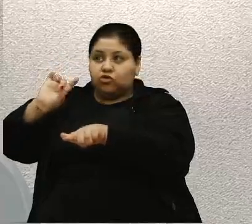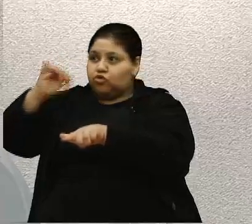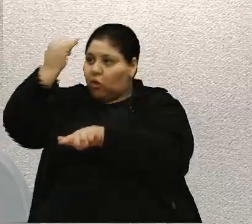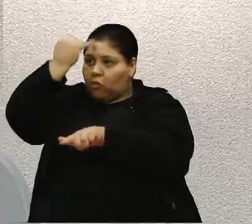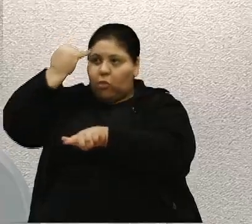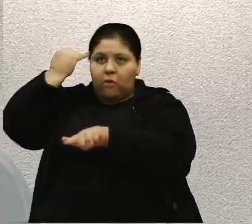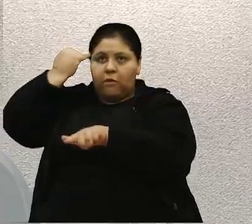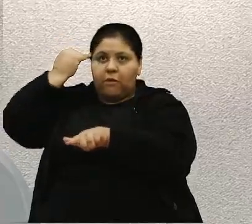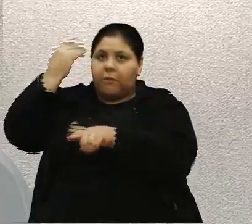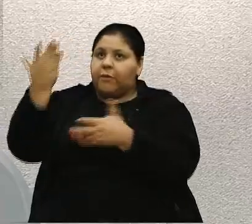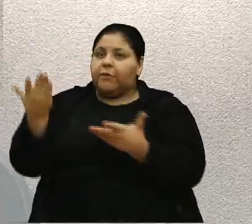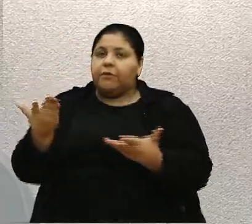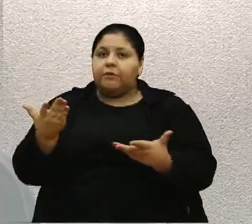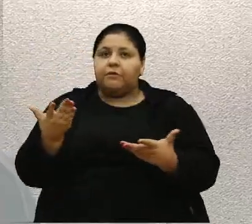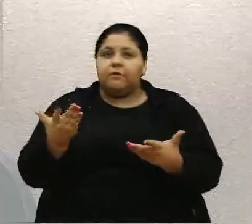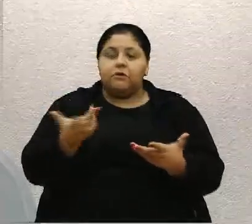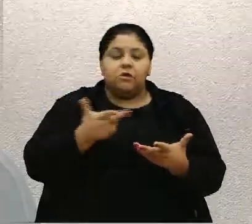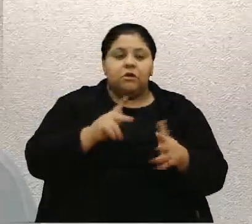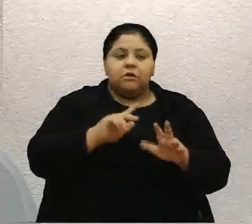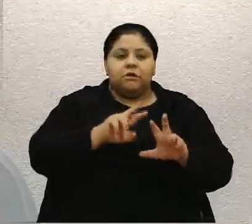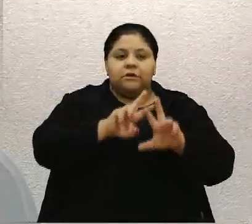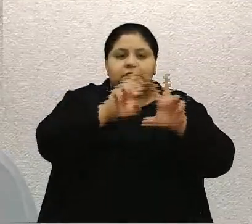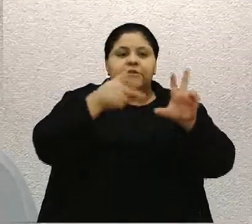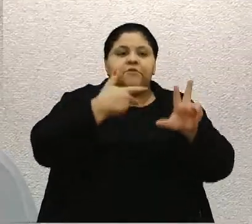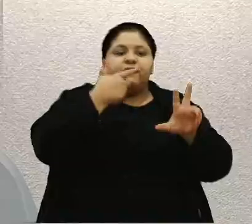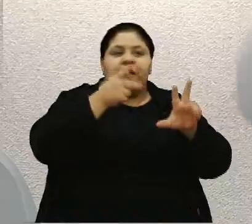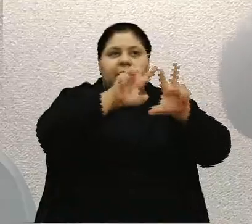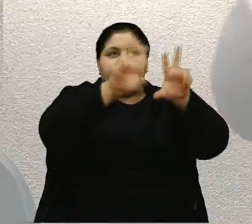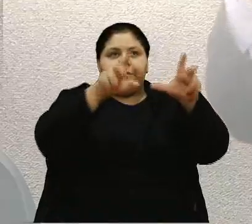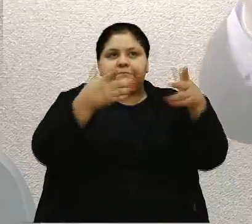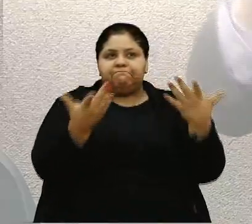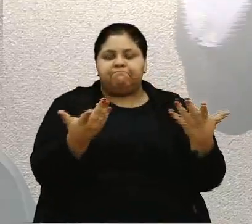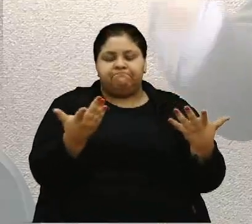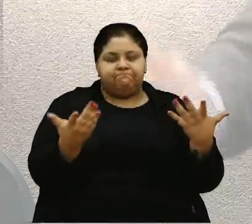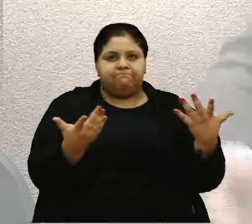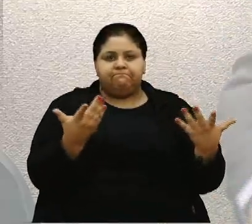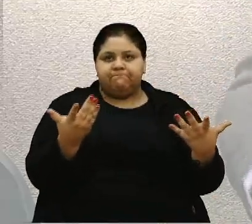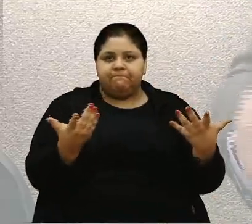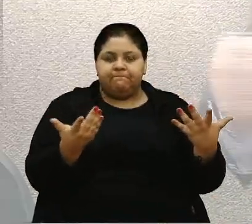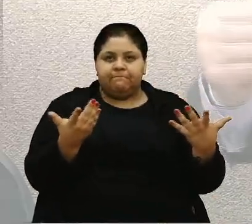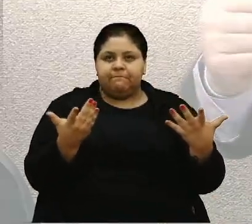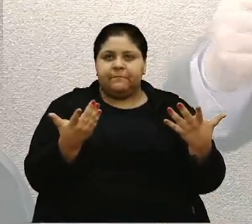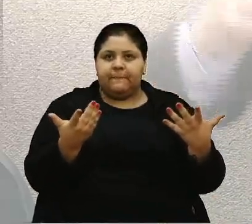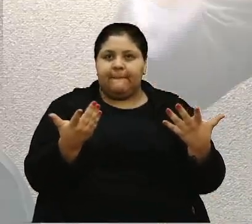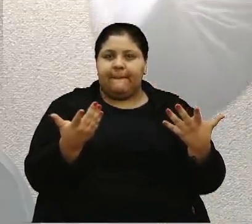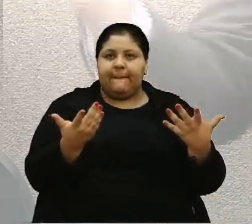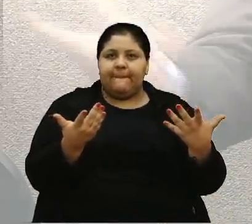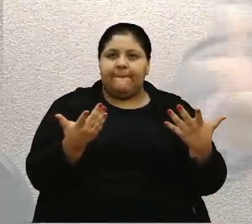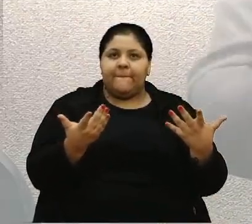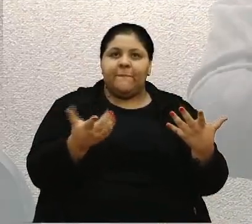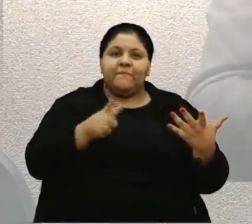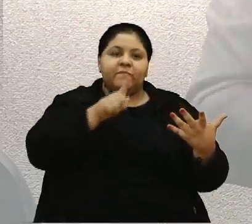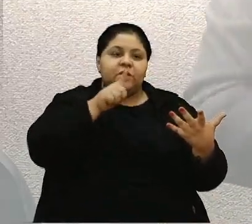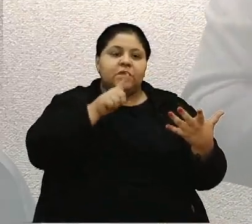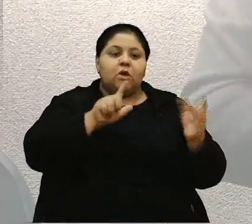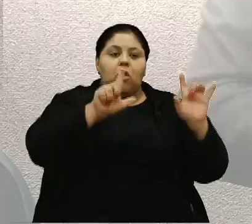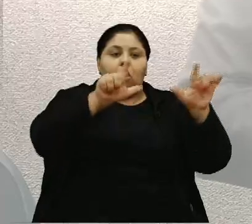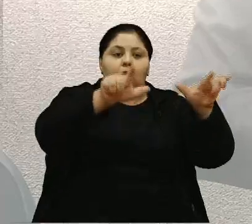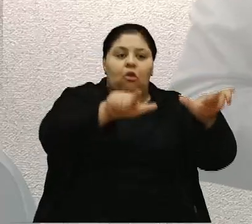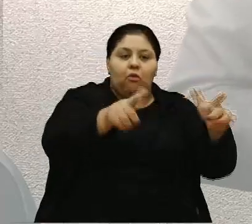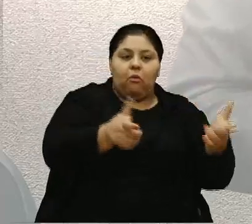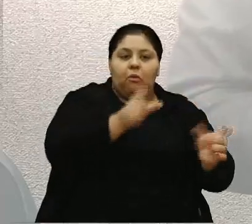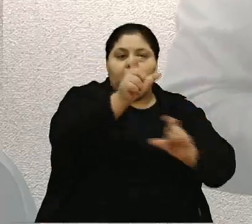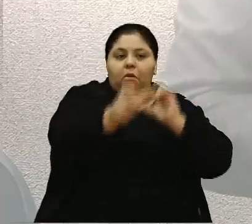Quando se fala em as questões aí de ter uma área para o